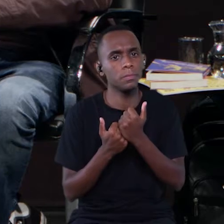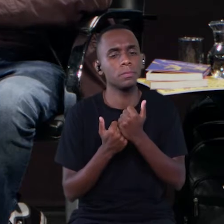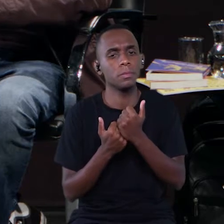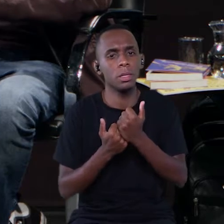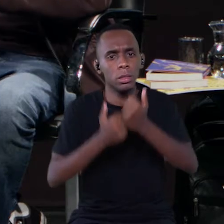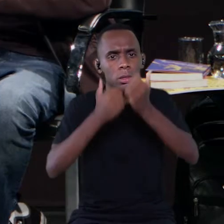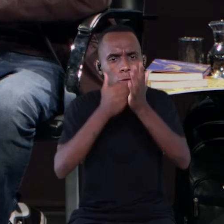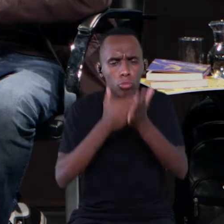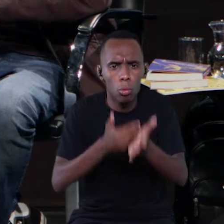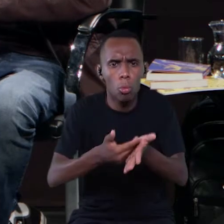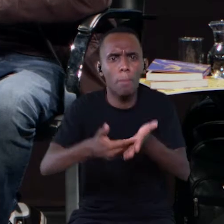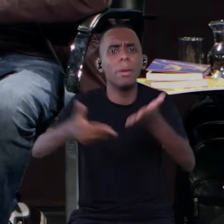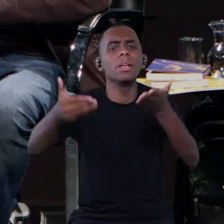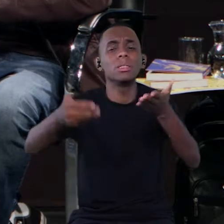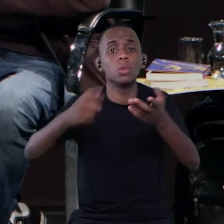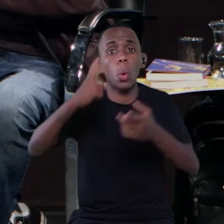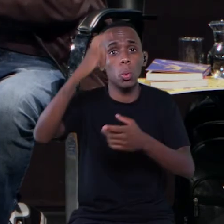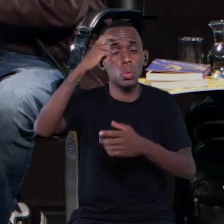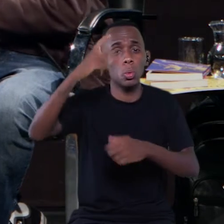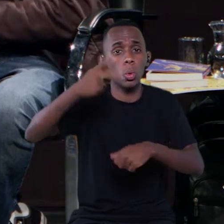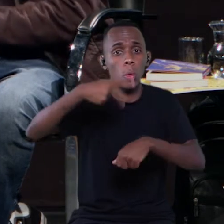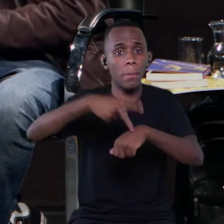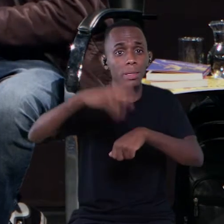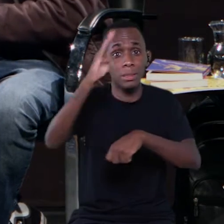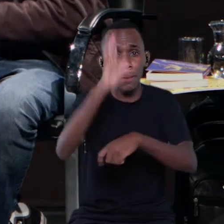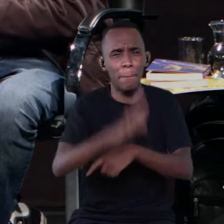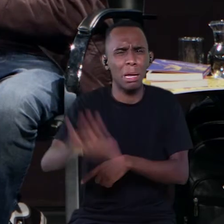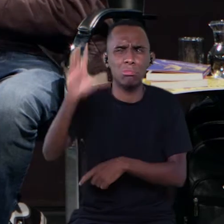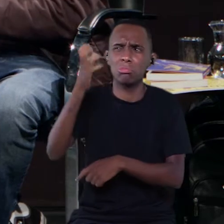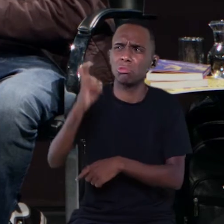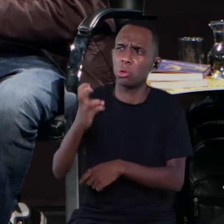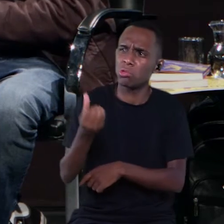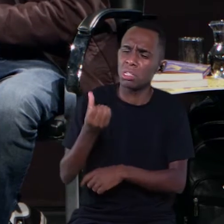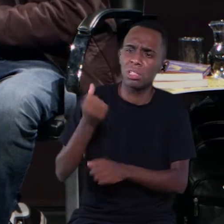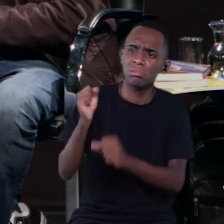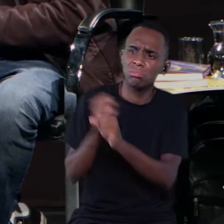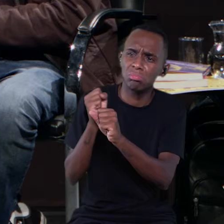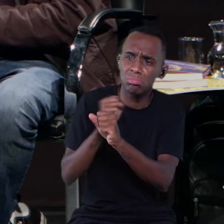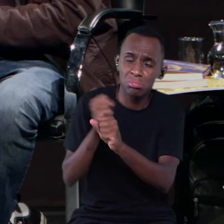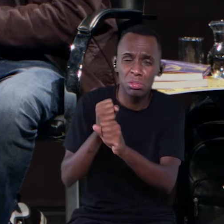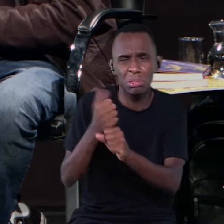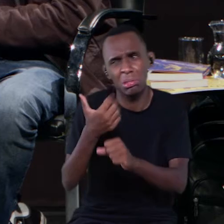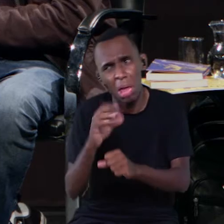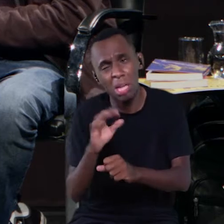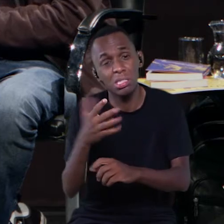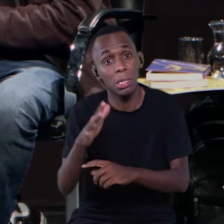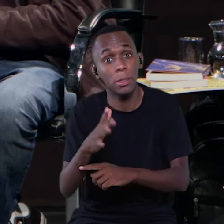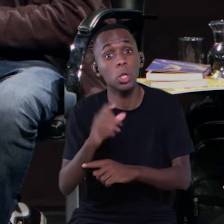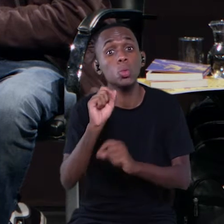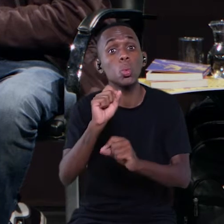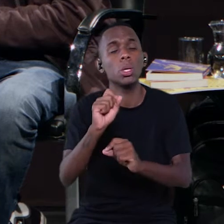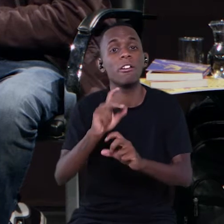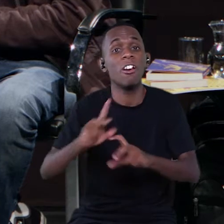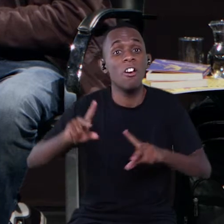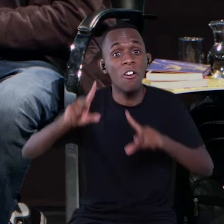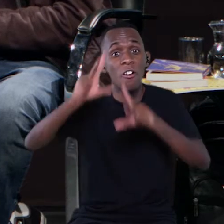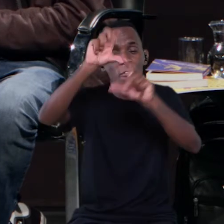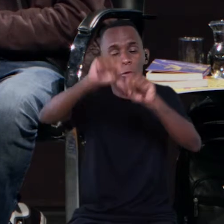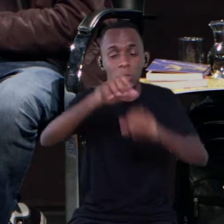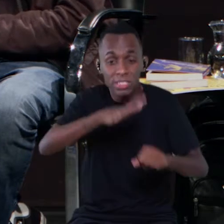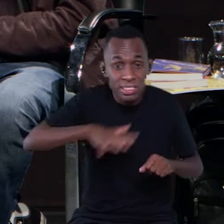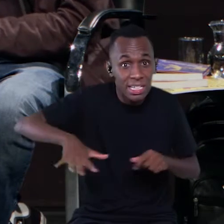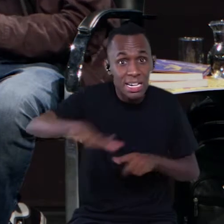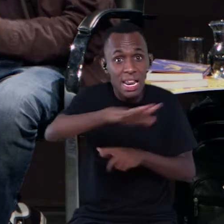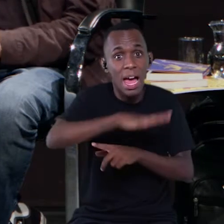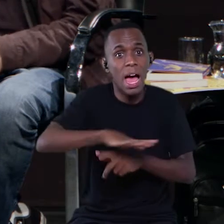a entrada, digamos assim, na cultura brasileira nos últimos 5, 6 anos, talvez mais 10, vigorosamente dos